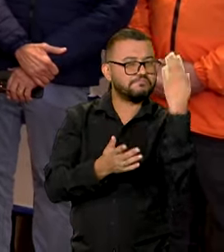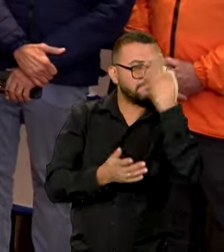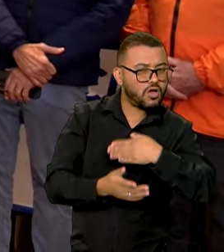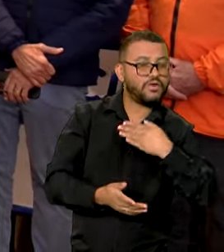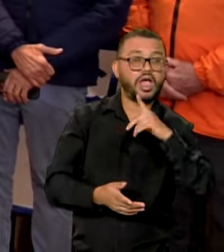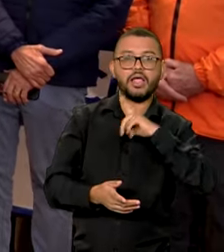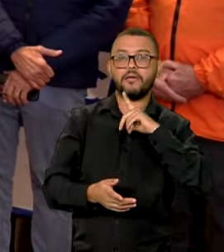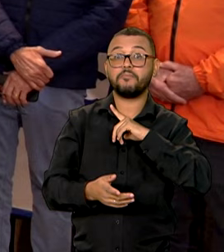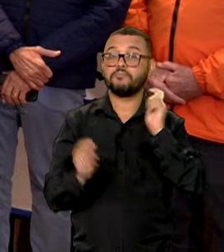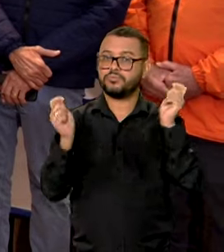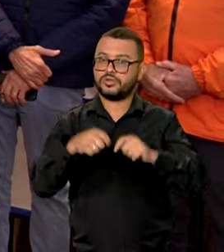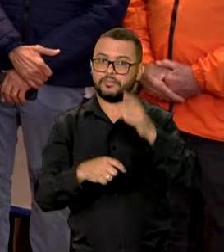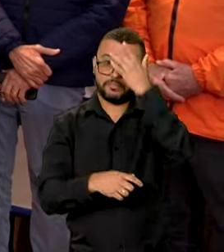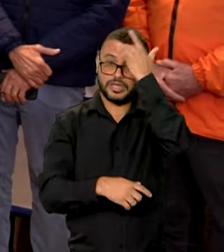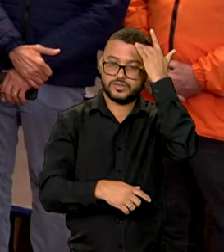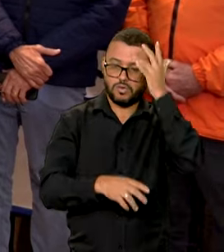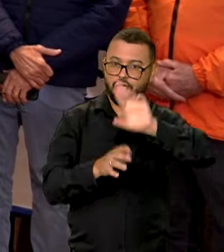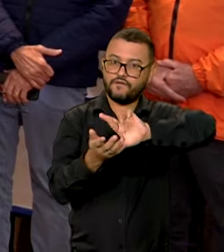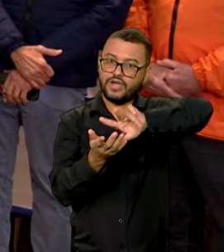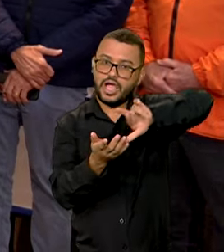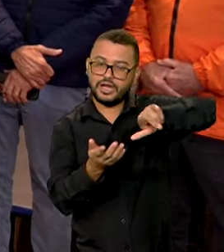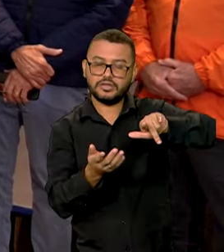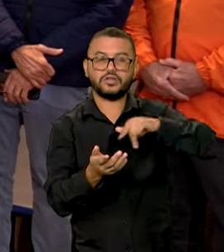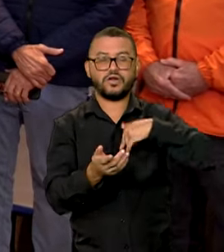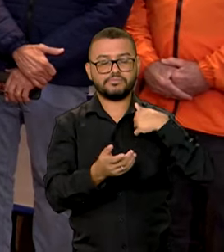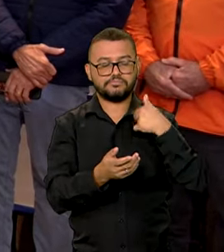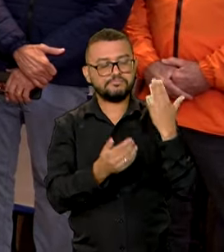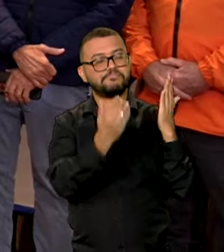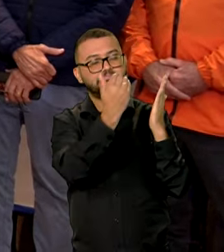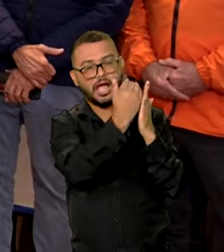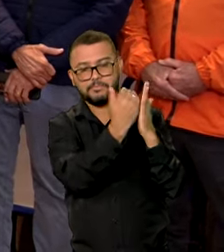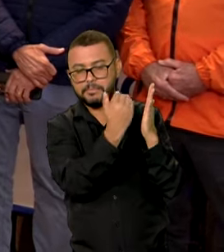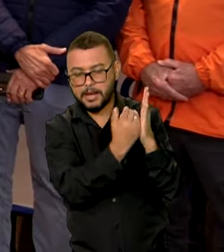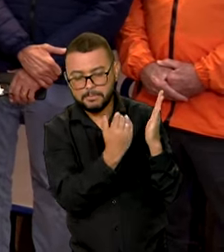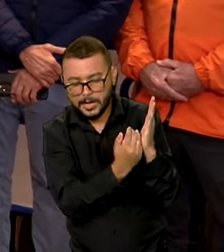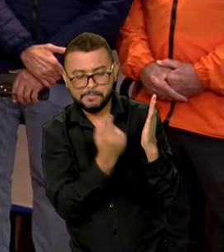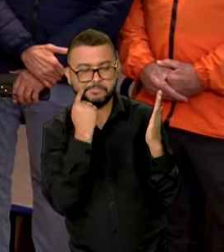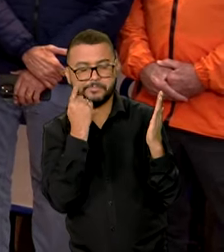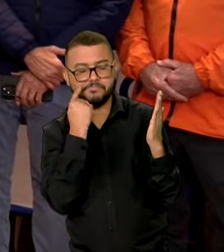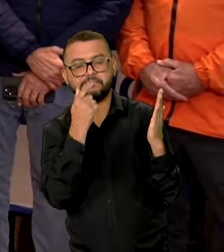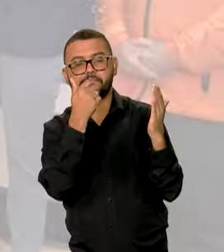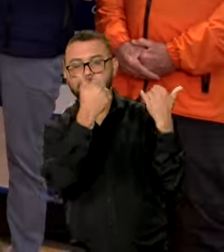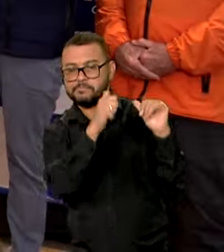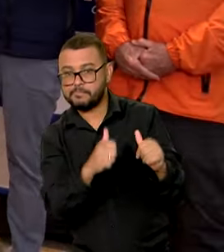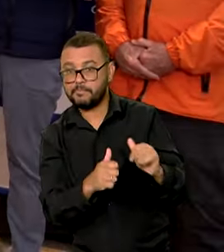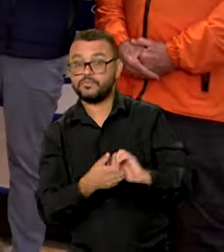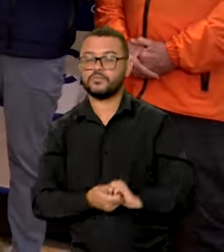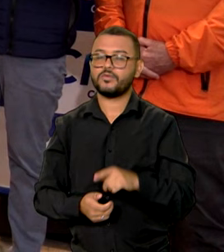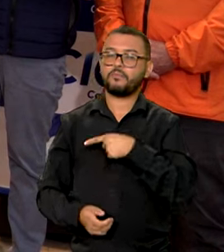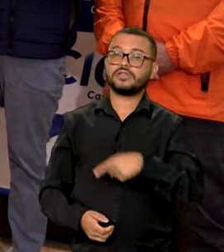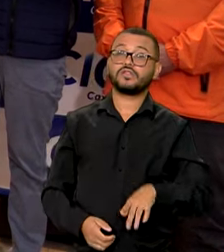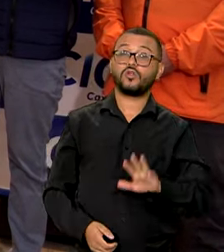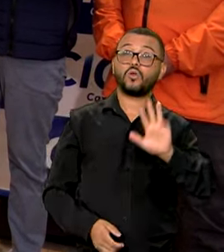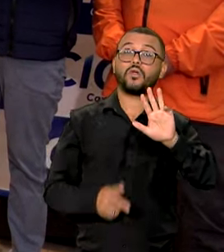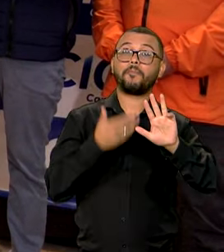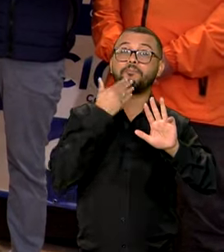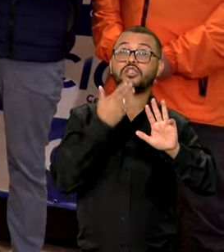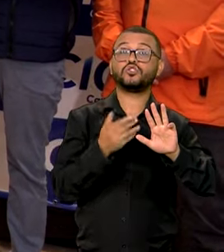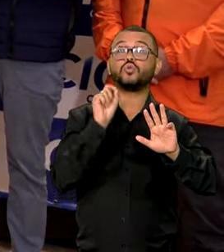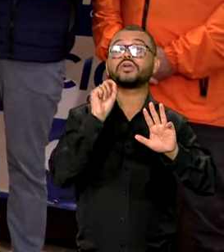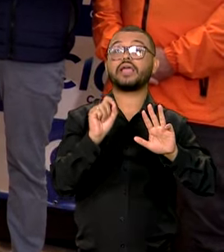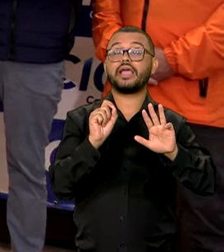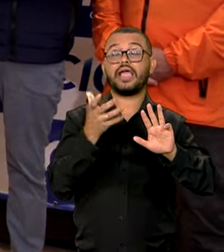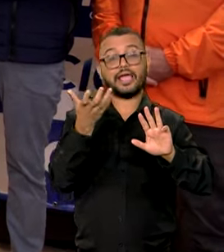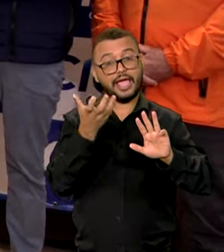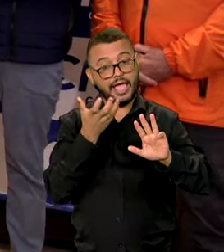comprovados por essas diversas etapas de checagem que nós estamos realizando. O que o presidente Lula determinou é